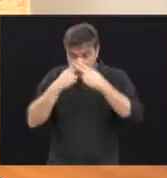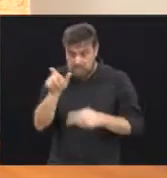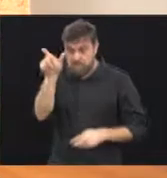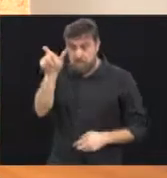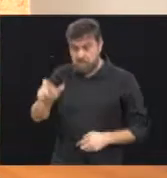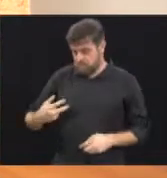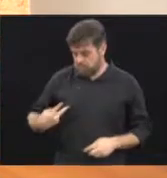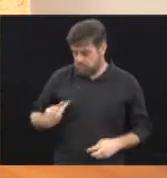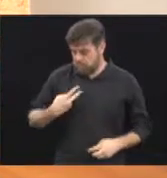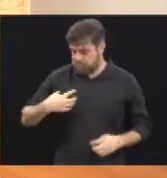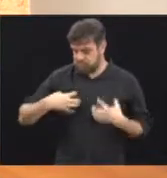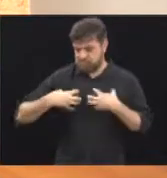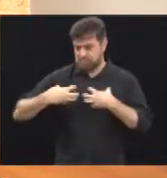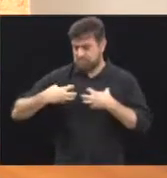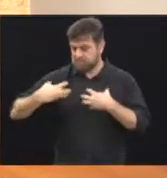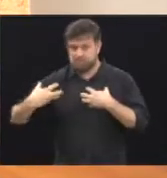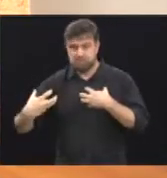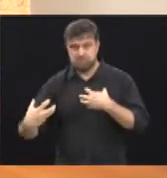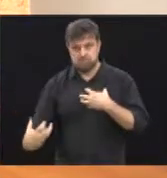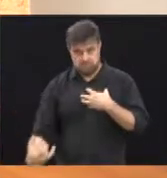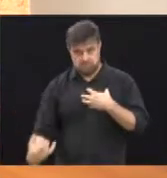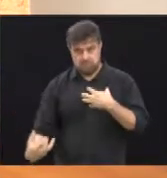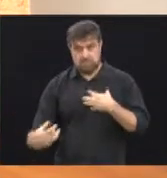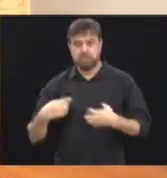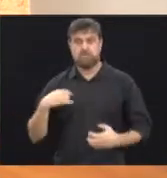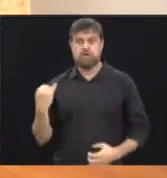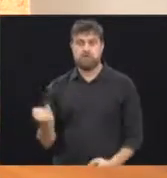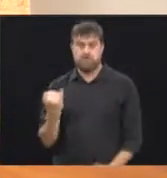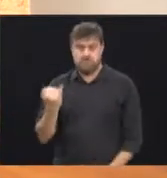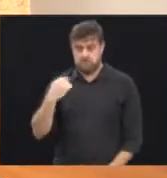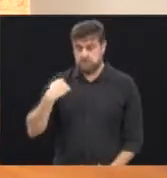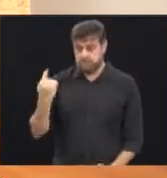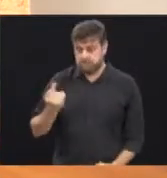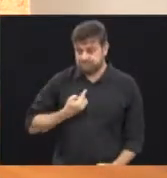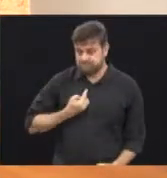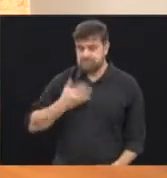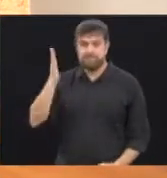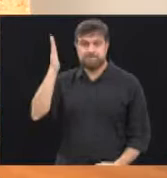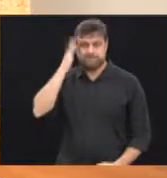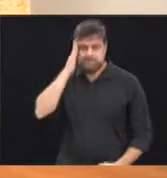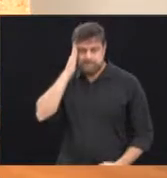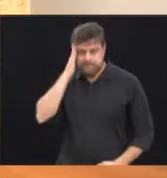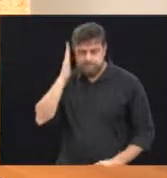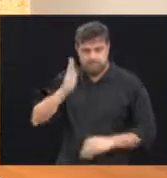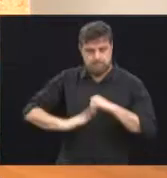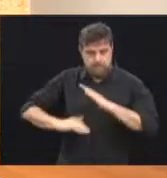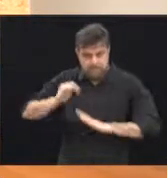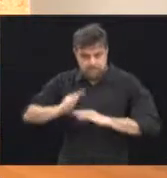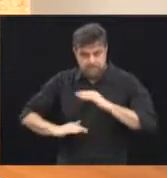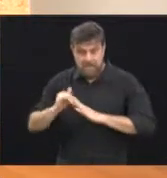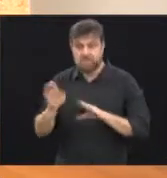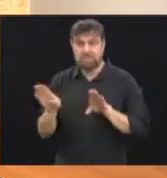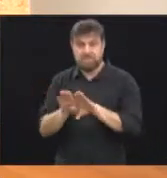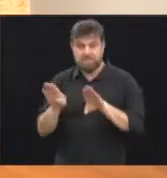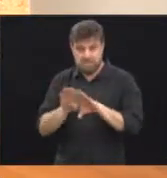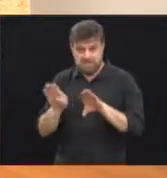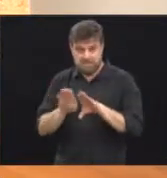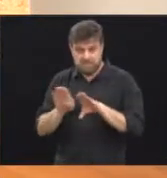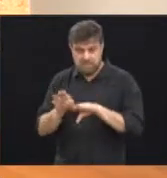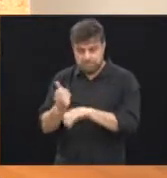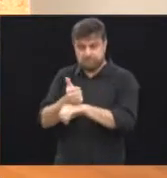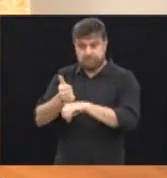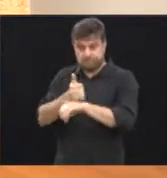mama, e é importante a gente estar preparado tanto tecnicamente quanto preparado